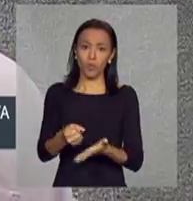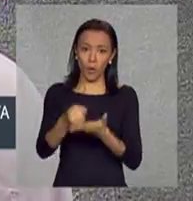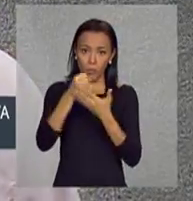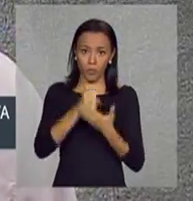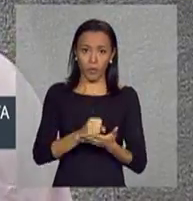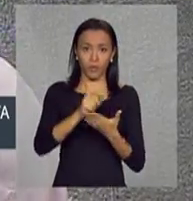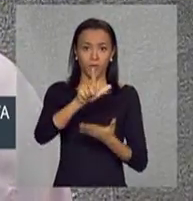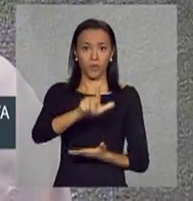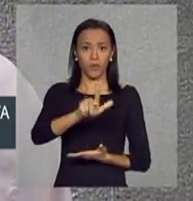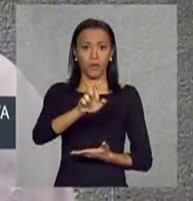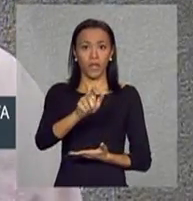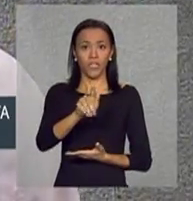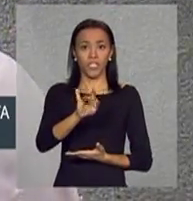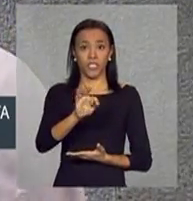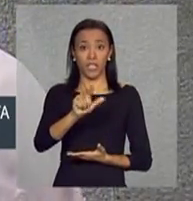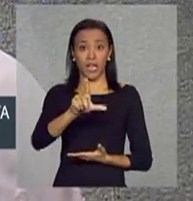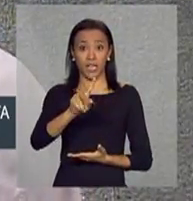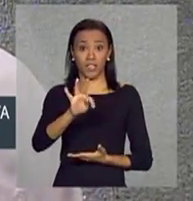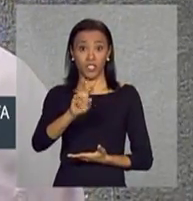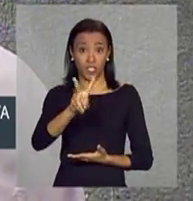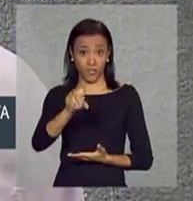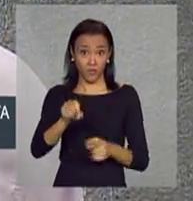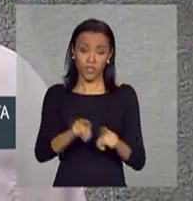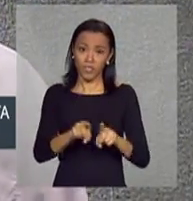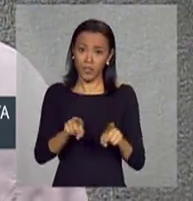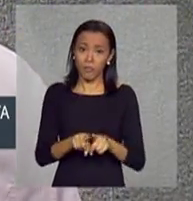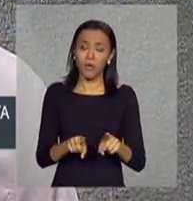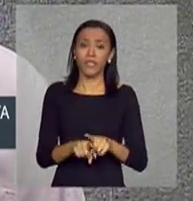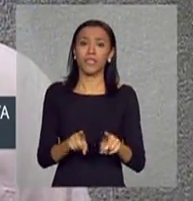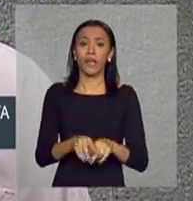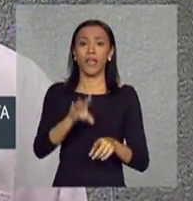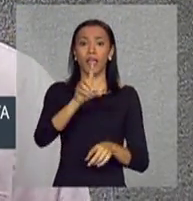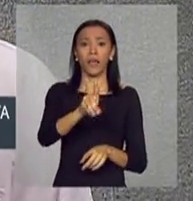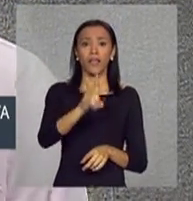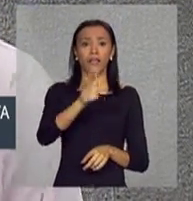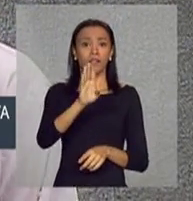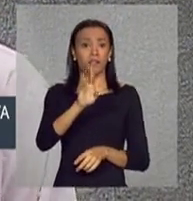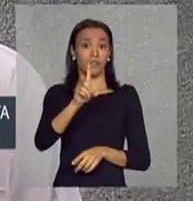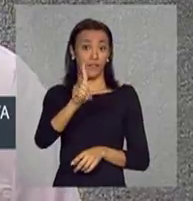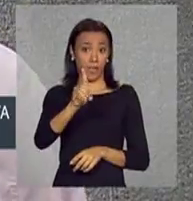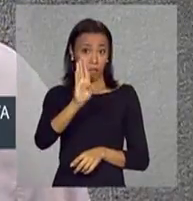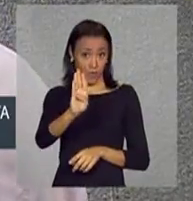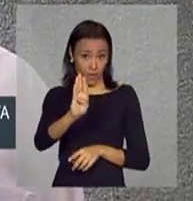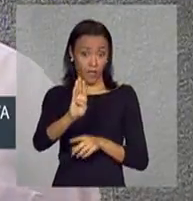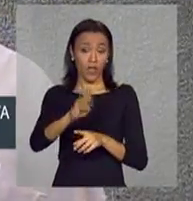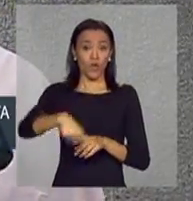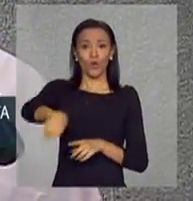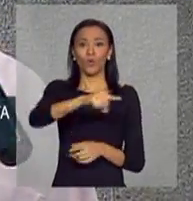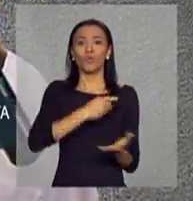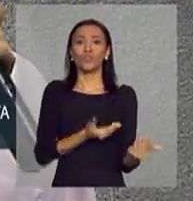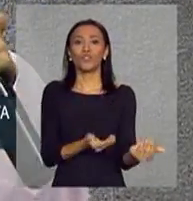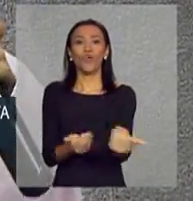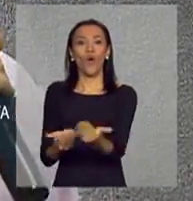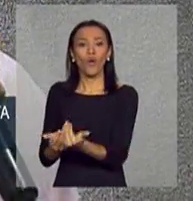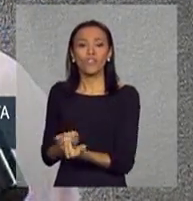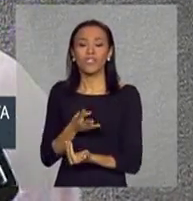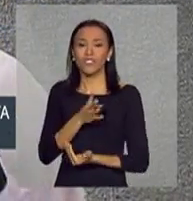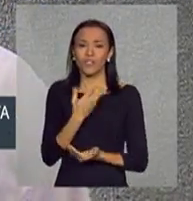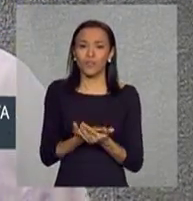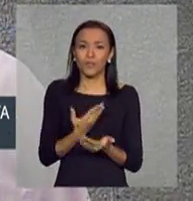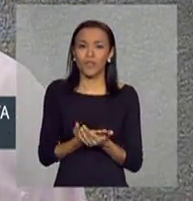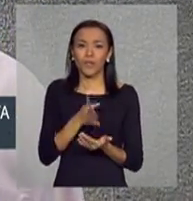revisão da LDB, da Lei de Diretrizes e Bases. A juventude brasileira ela tem estudado muito